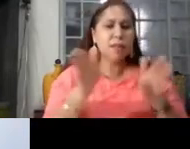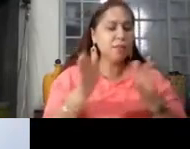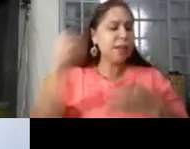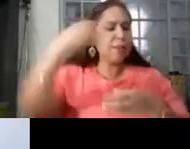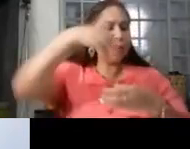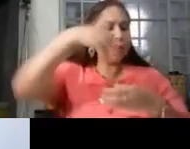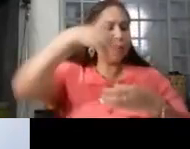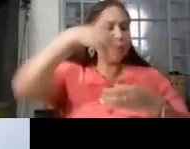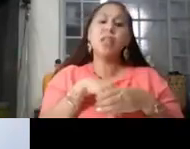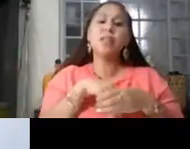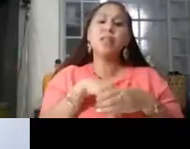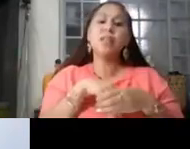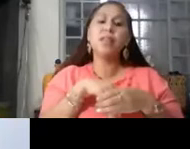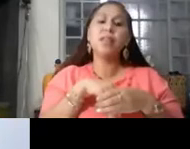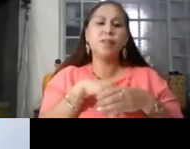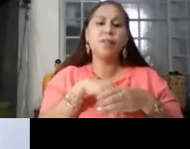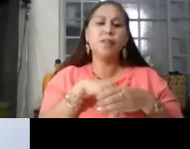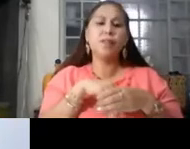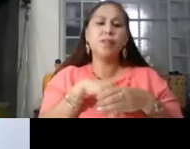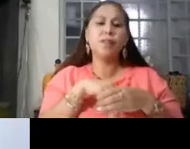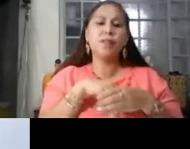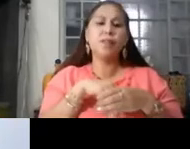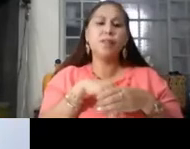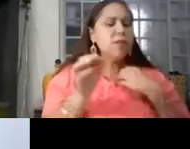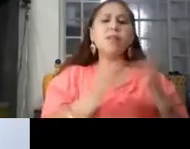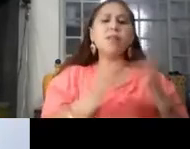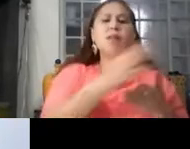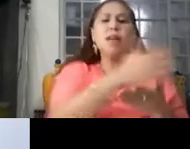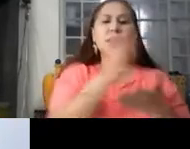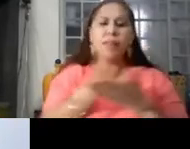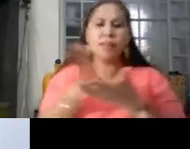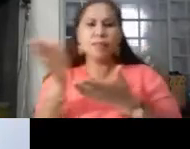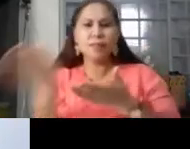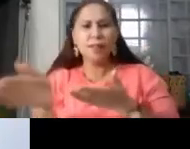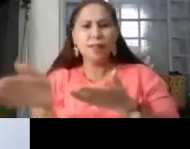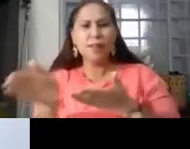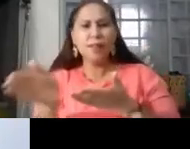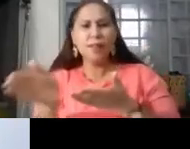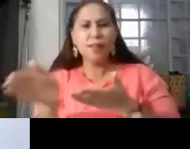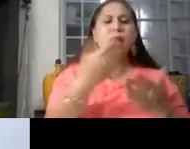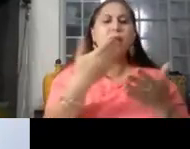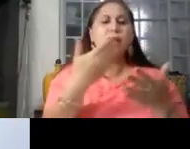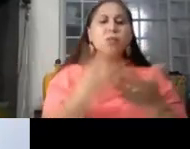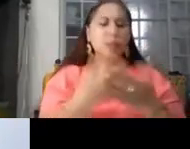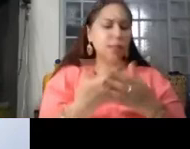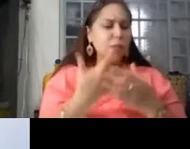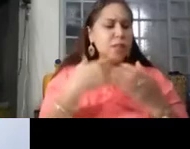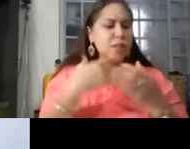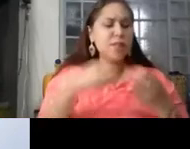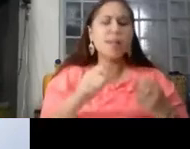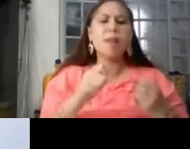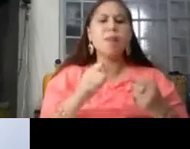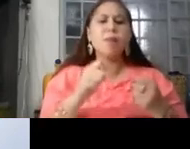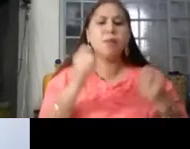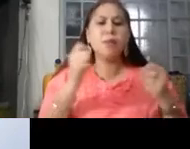da gramática gerativa, criou-se duas correntes, né? Isso quem estuda